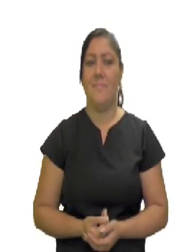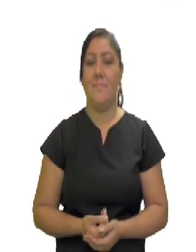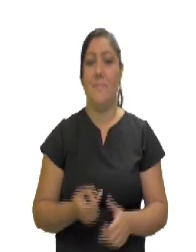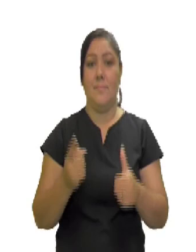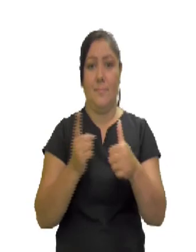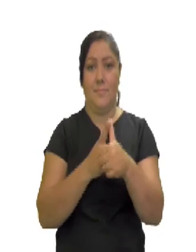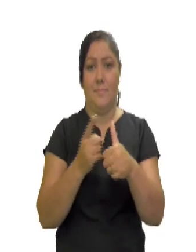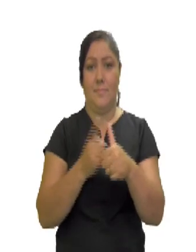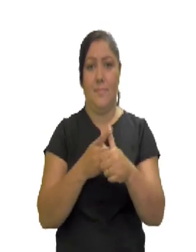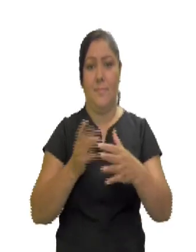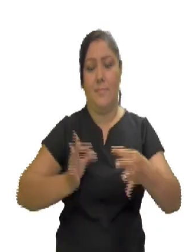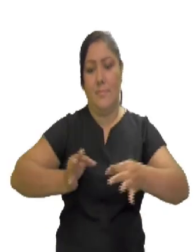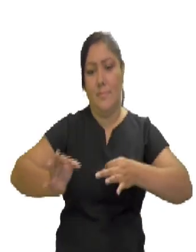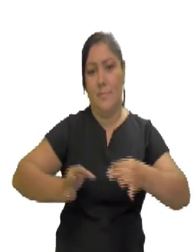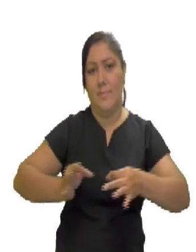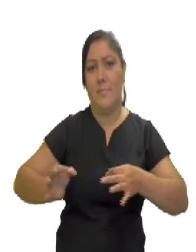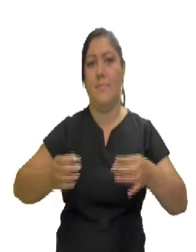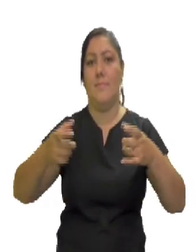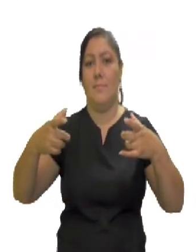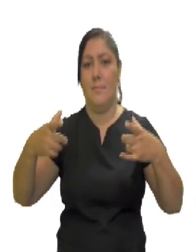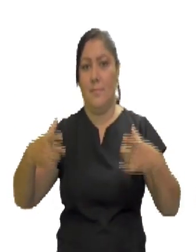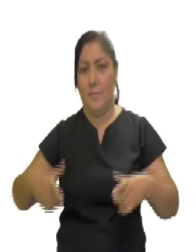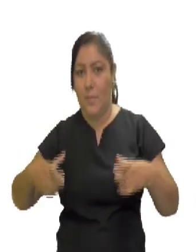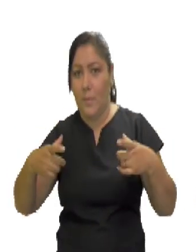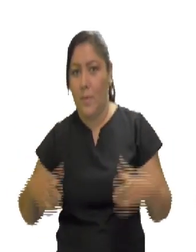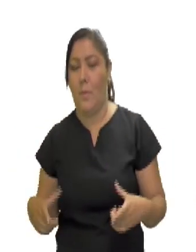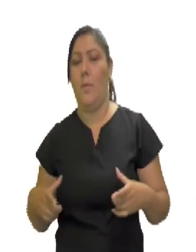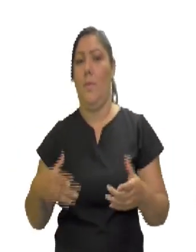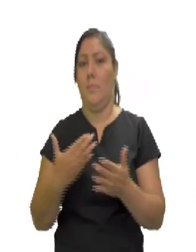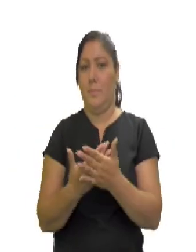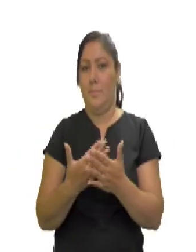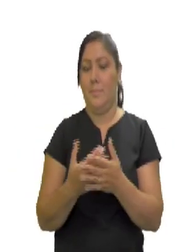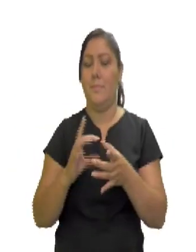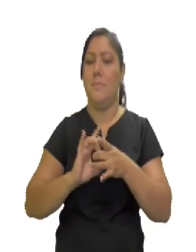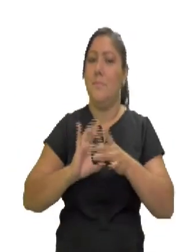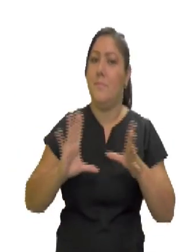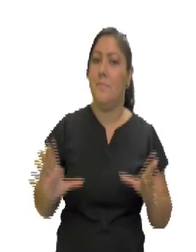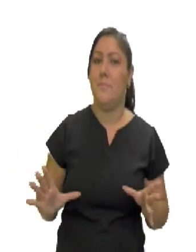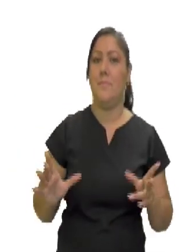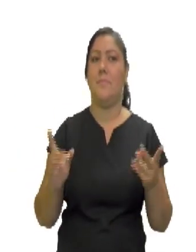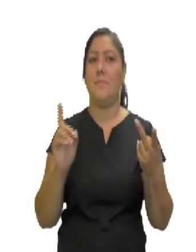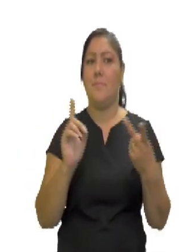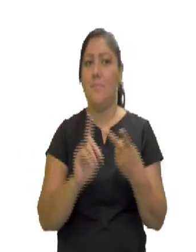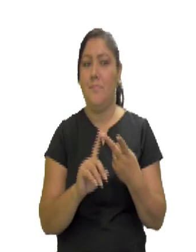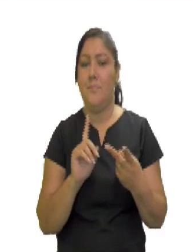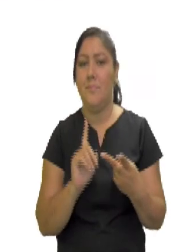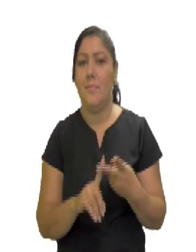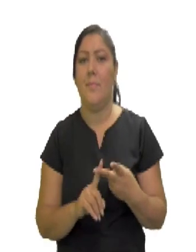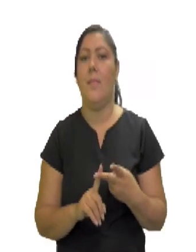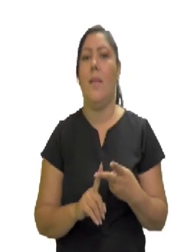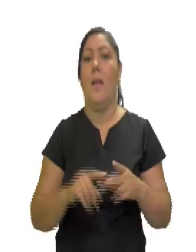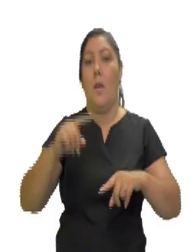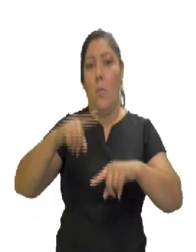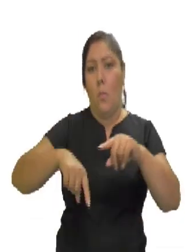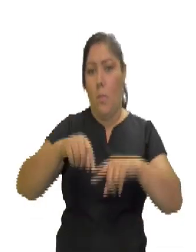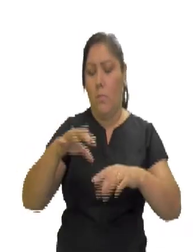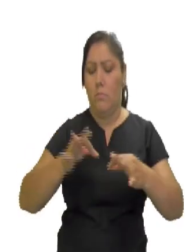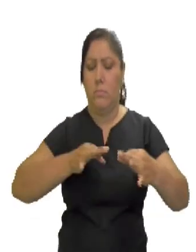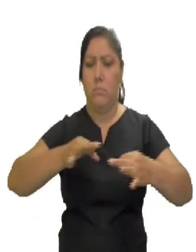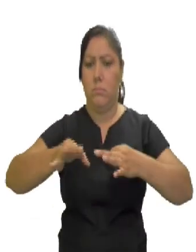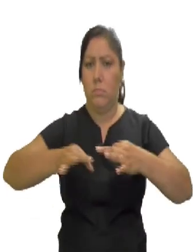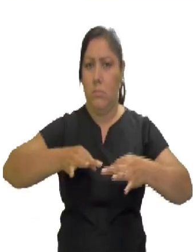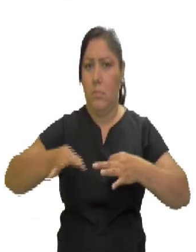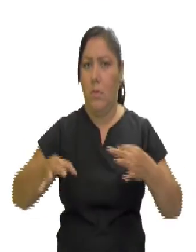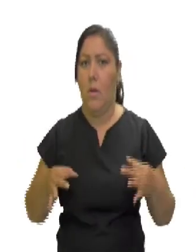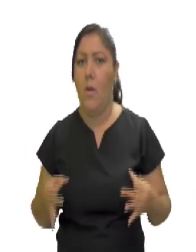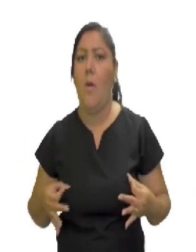Preparar um local para estudar, para você ficar mais à vontade. Manter o material a ser utilizado organizado